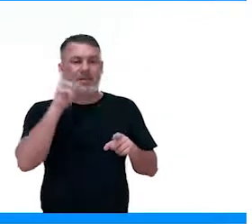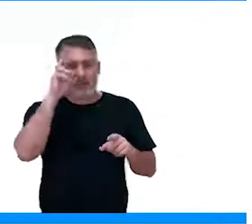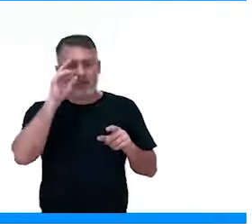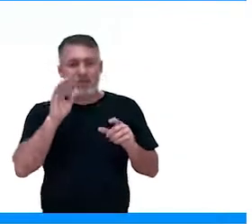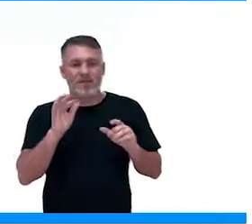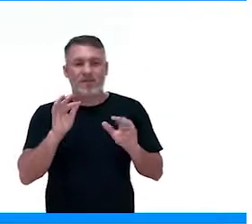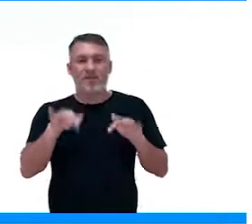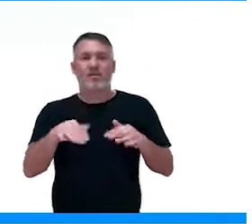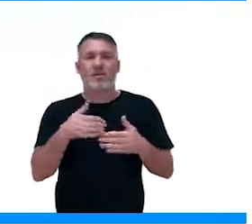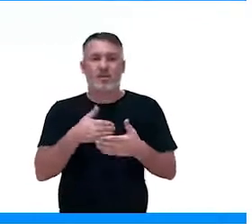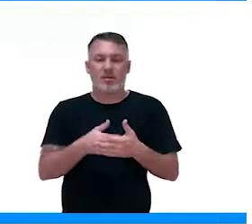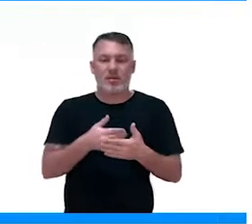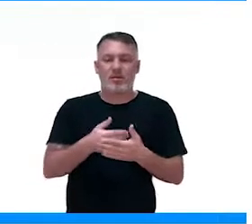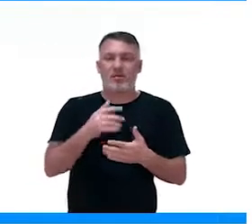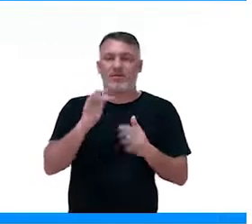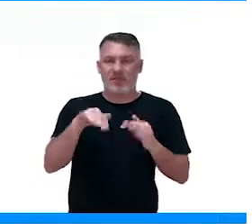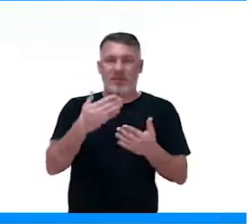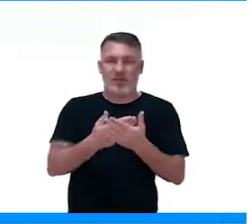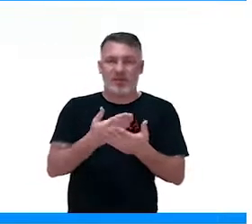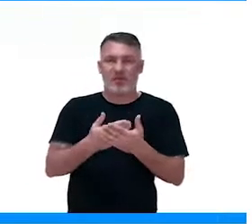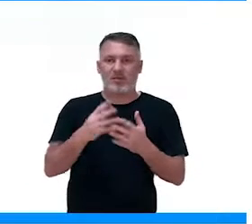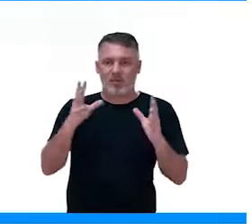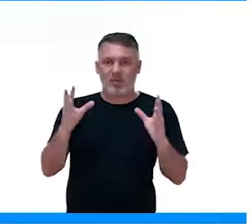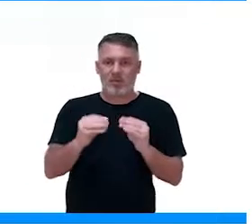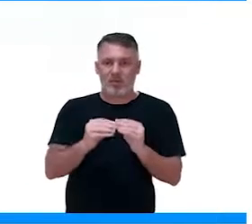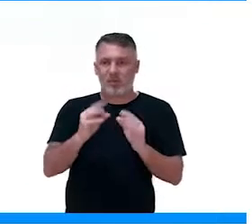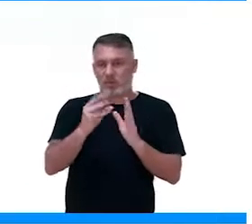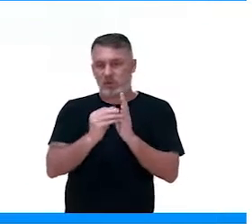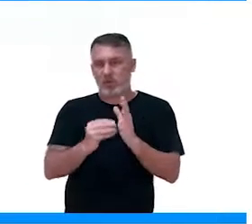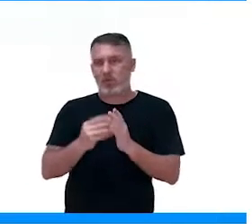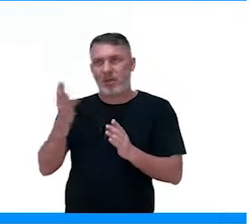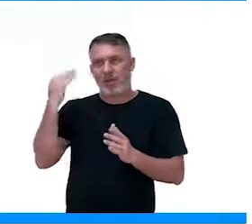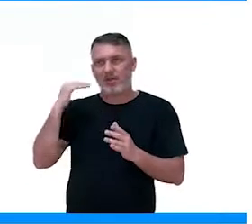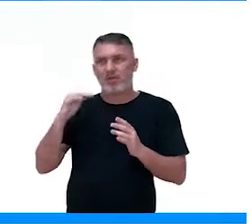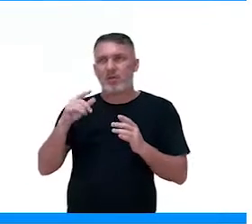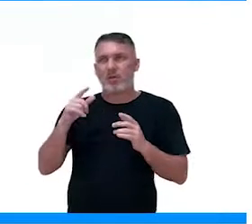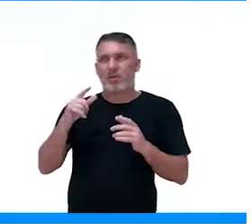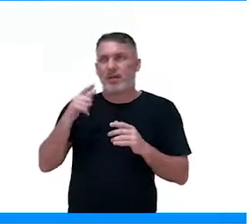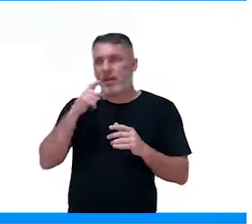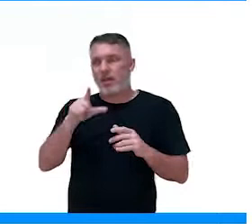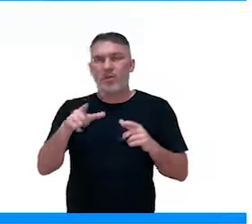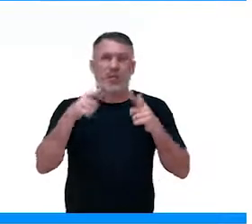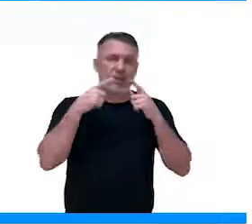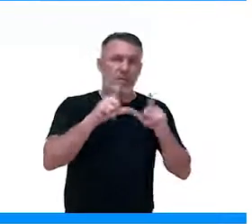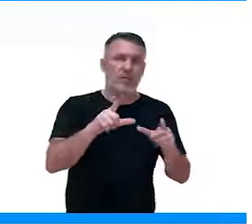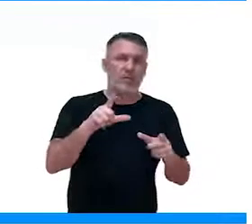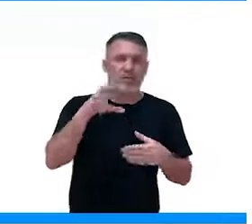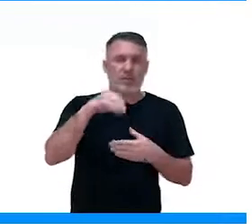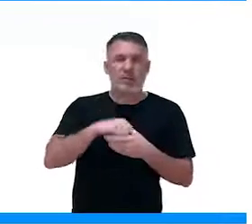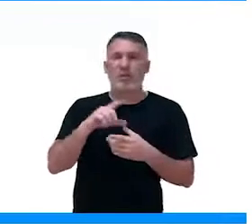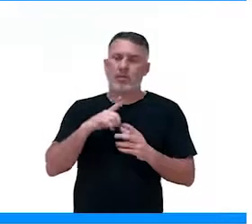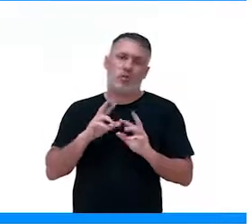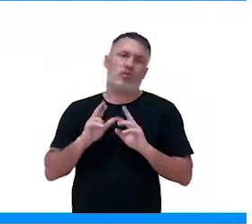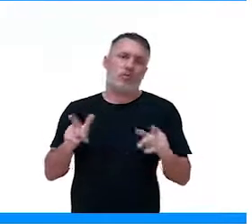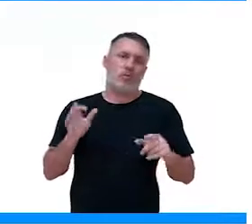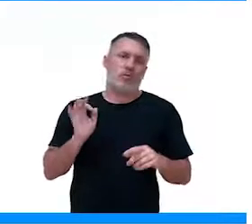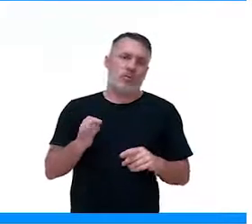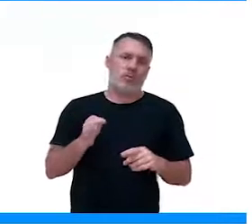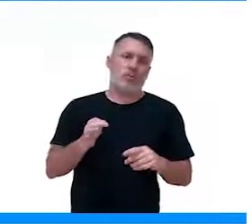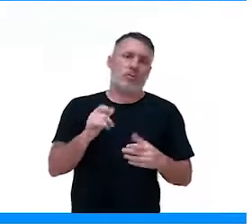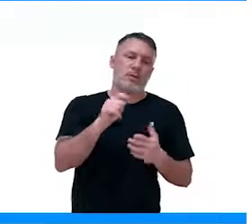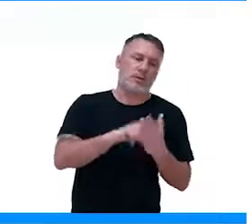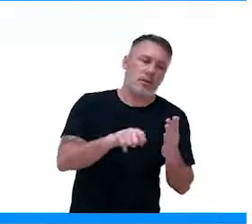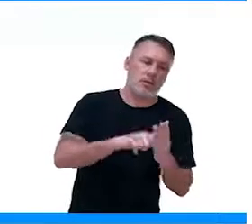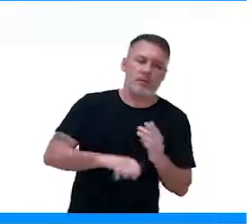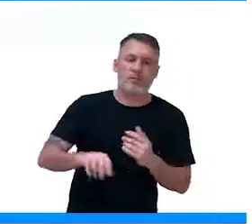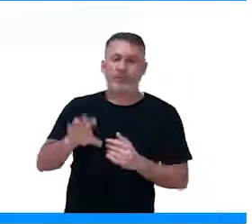finalzinho dessa aula, né, na parte do conteúdo, que a língua, ela tem a sua, né, diferença entre